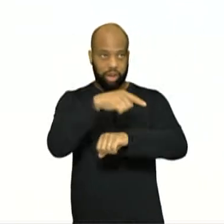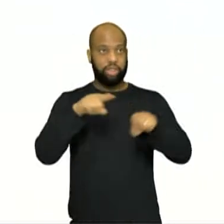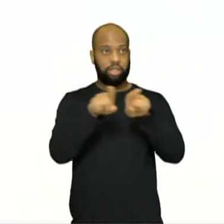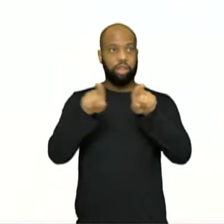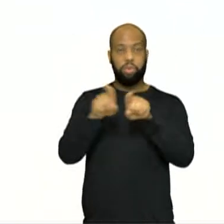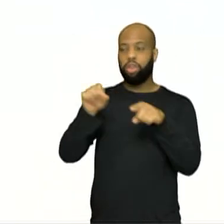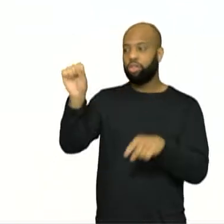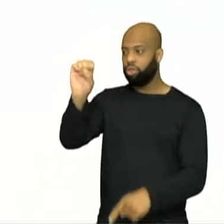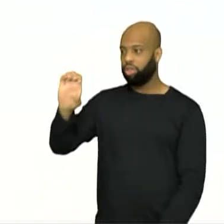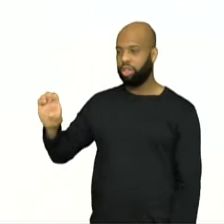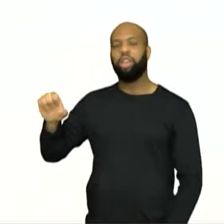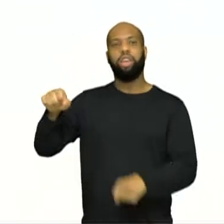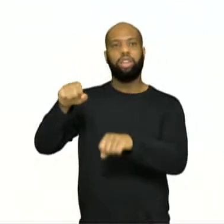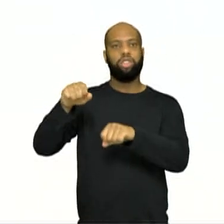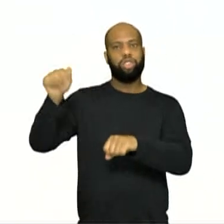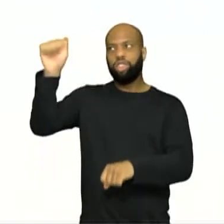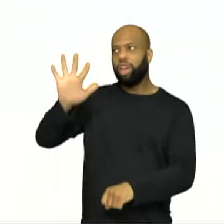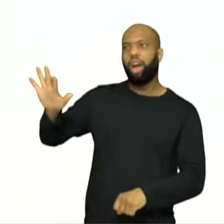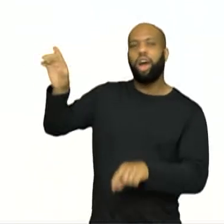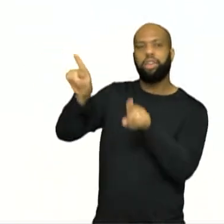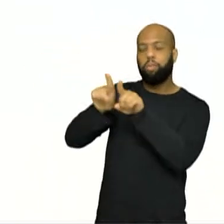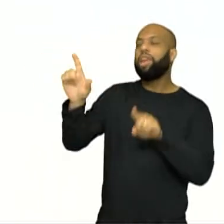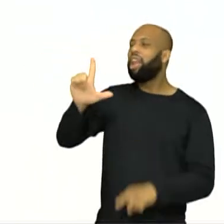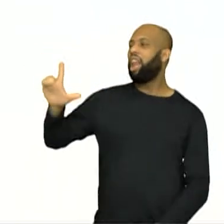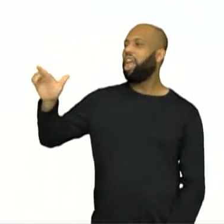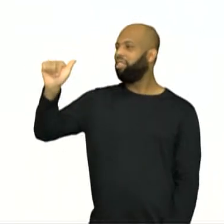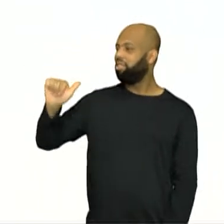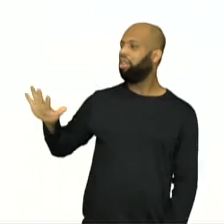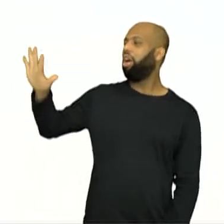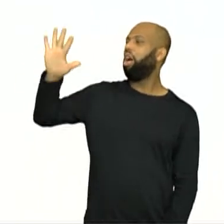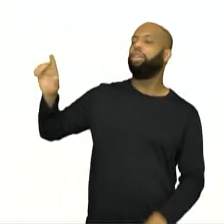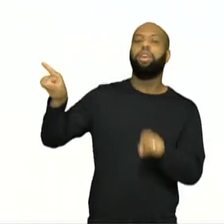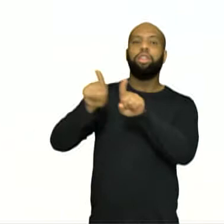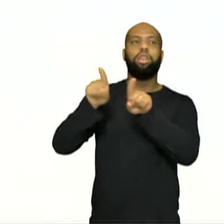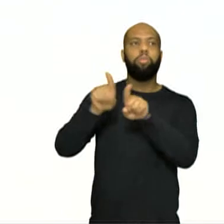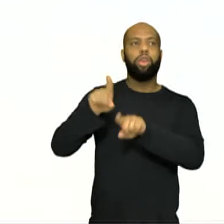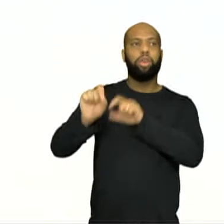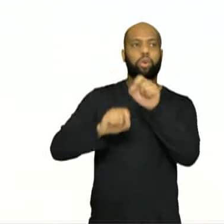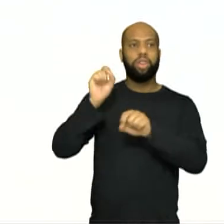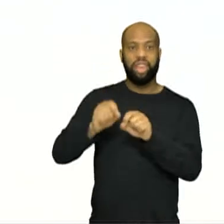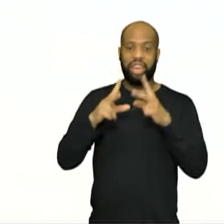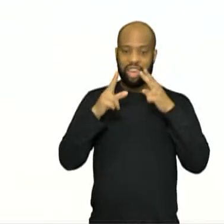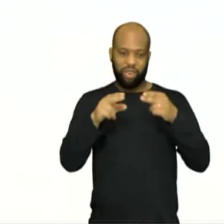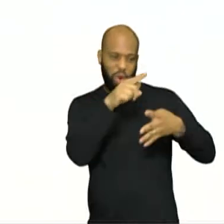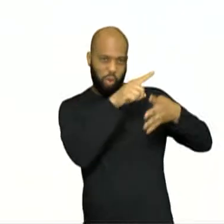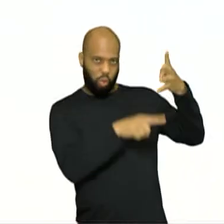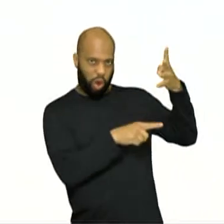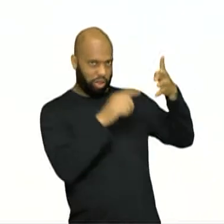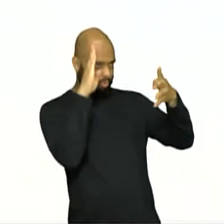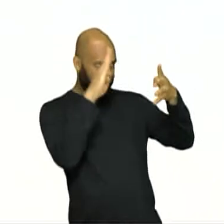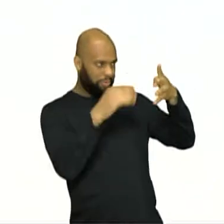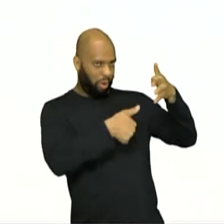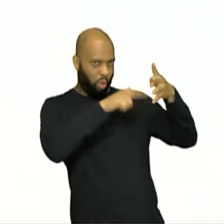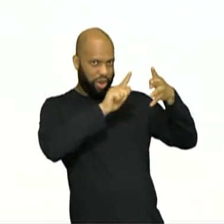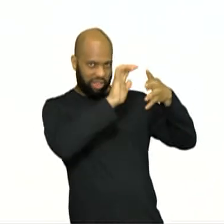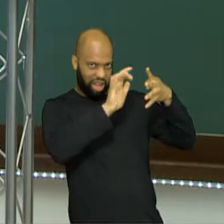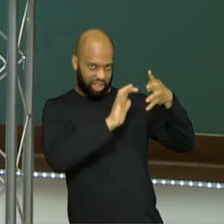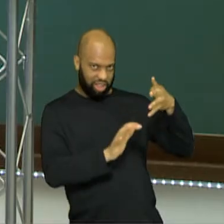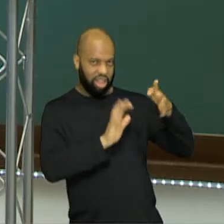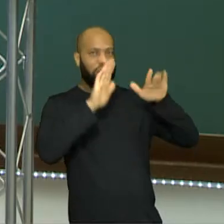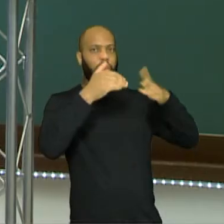Asiático, uma parte da parte leste da Ásia e configuram também, como os antigos, num cenário de